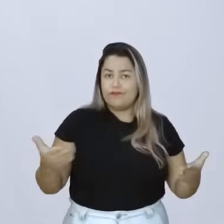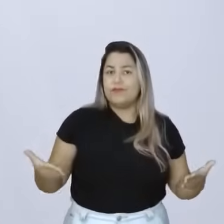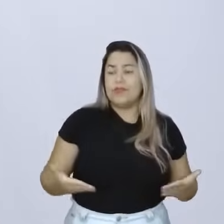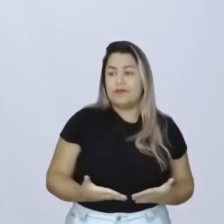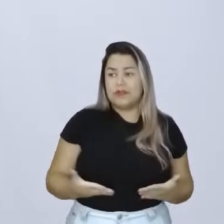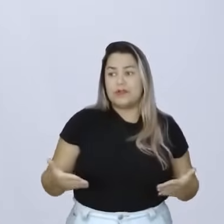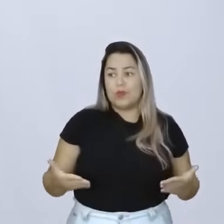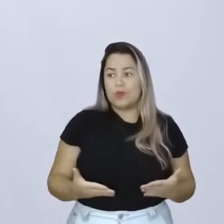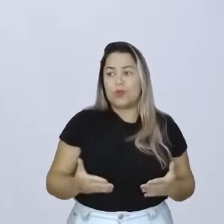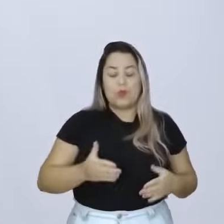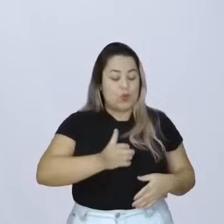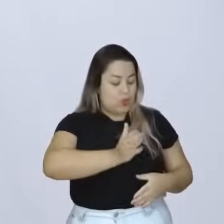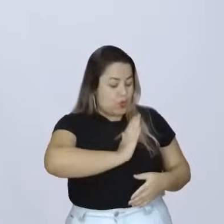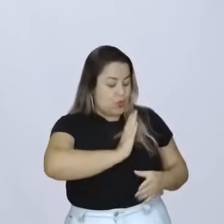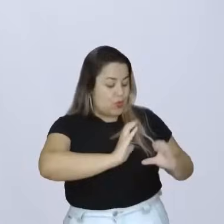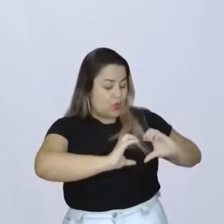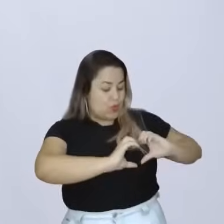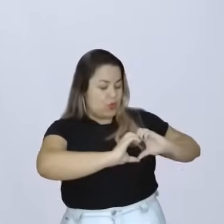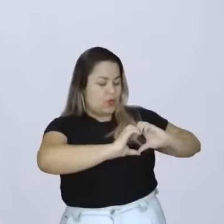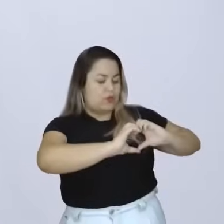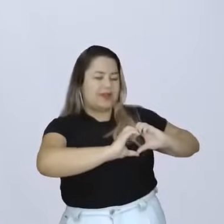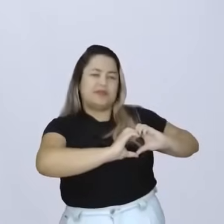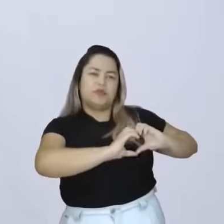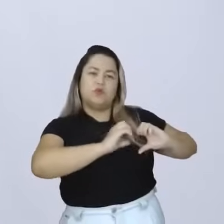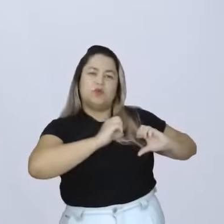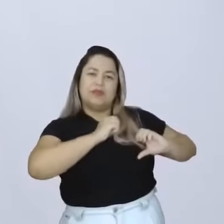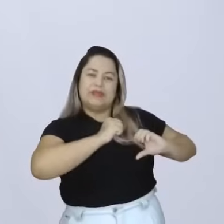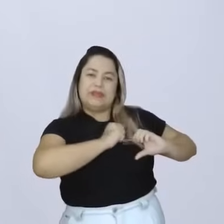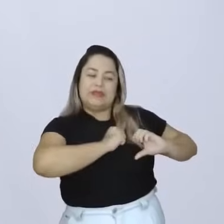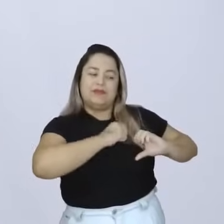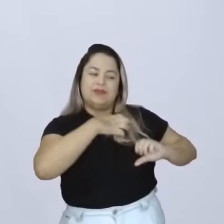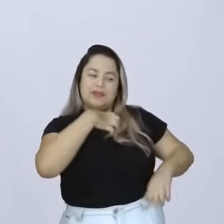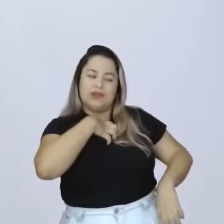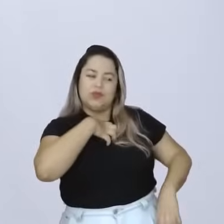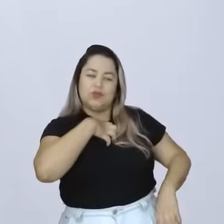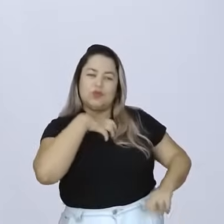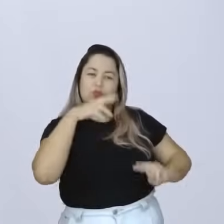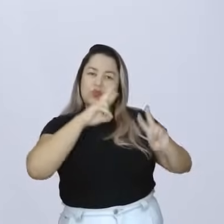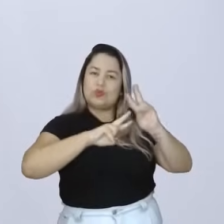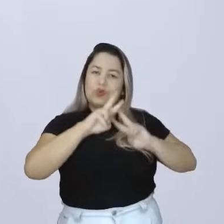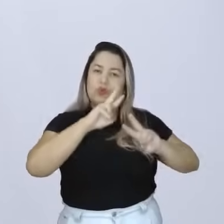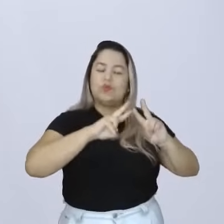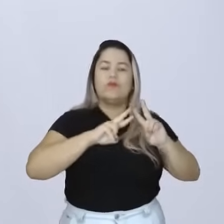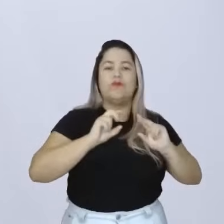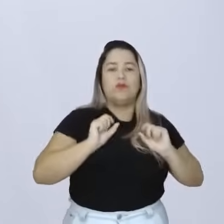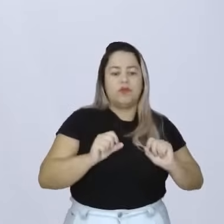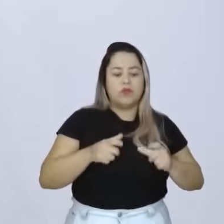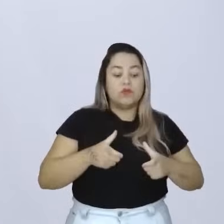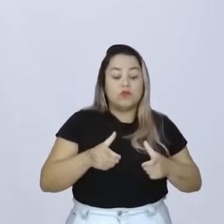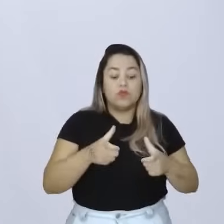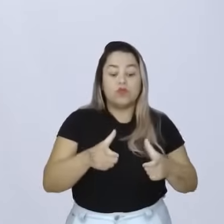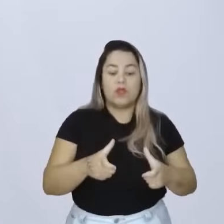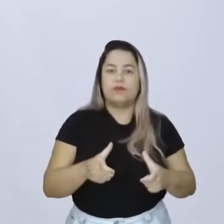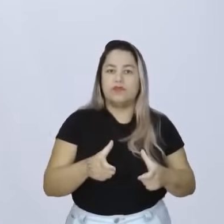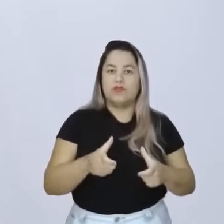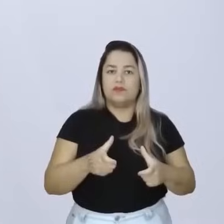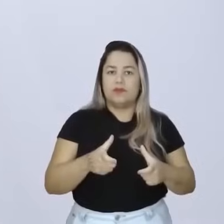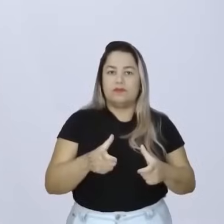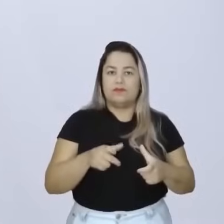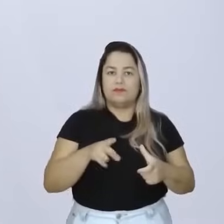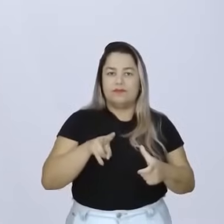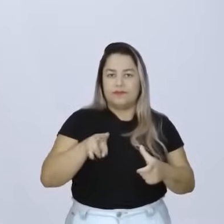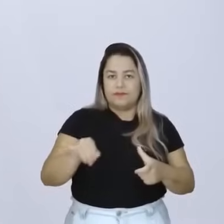O coração sente e os olhos veem onde você pisa. Então,